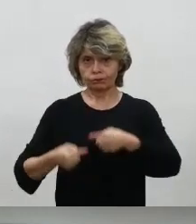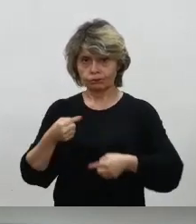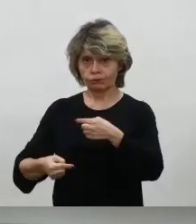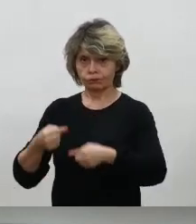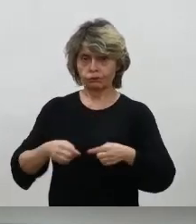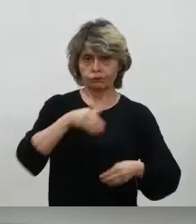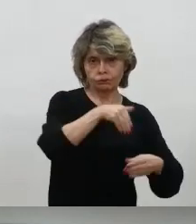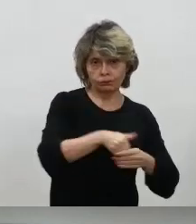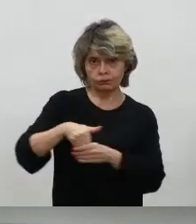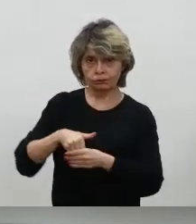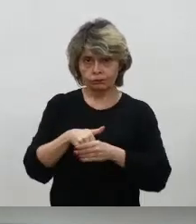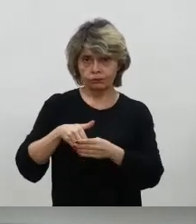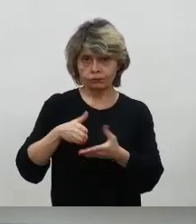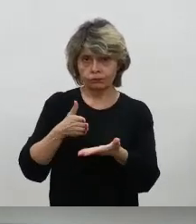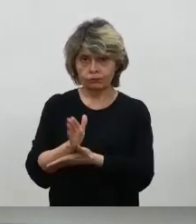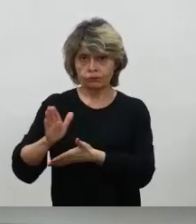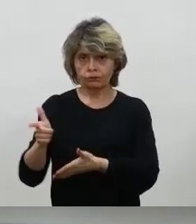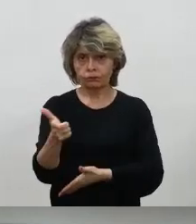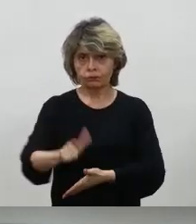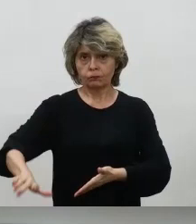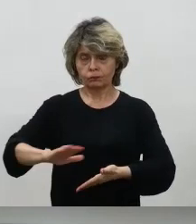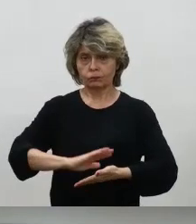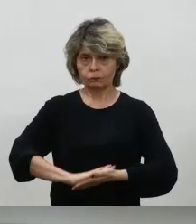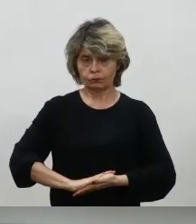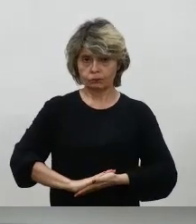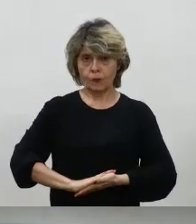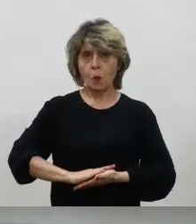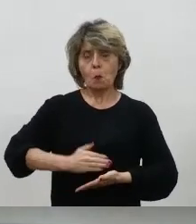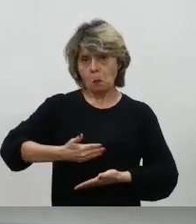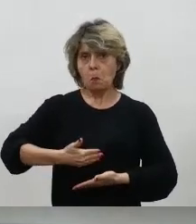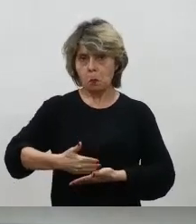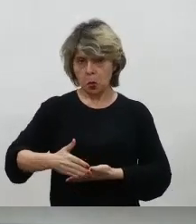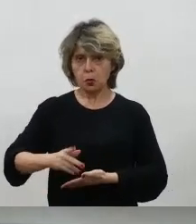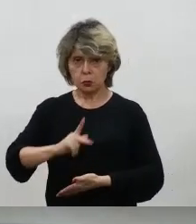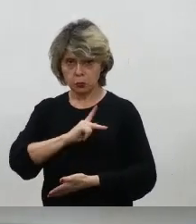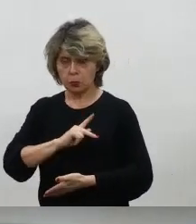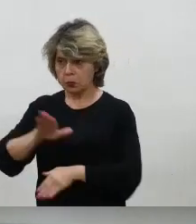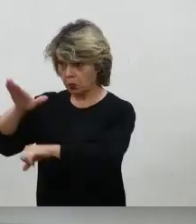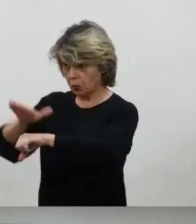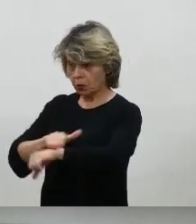em rotação aprovados próximo do vossa excelência